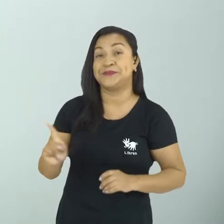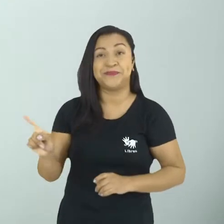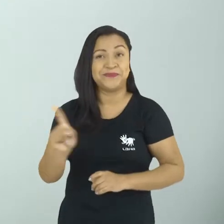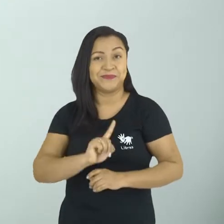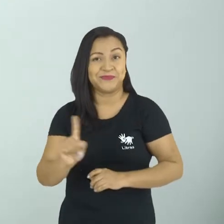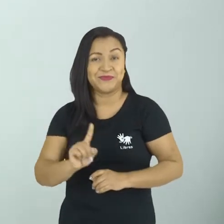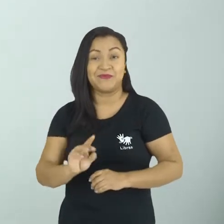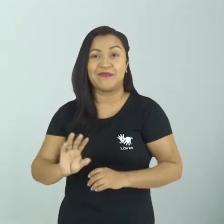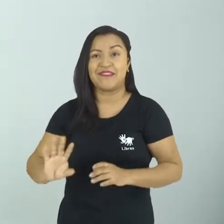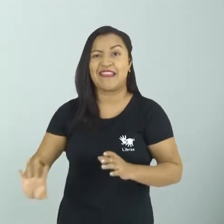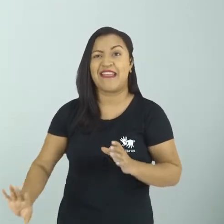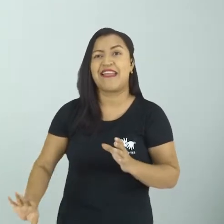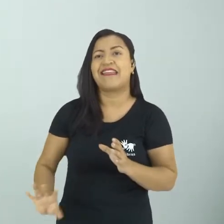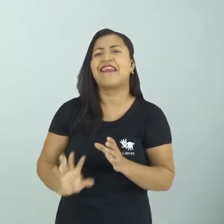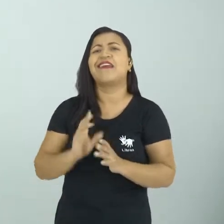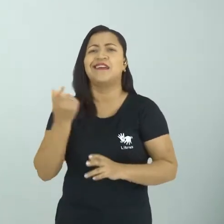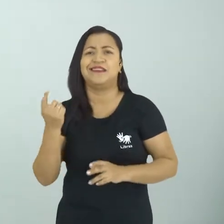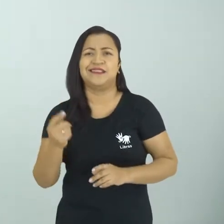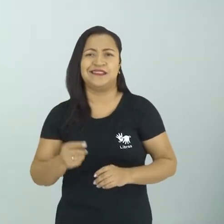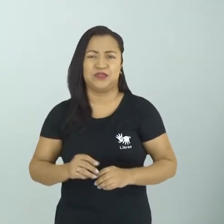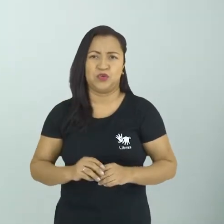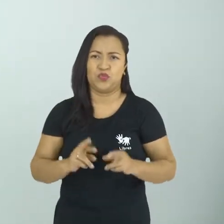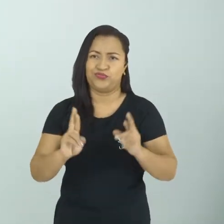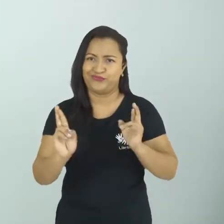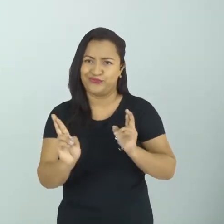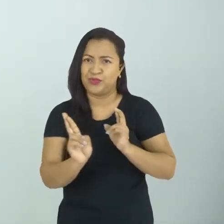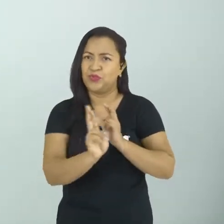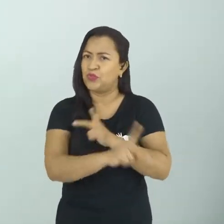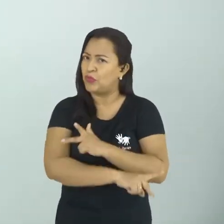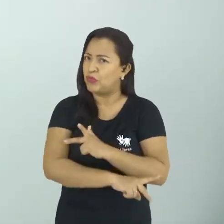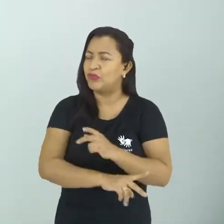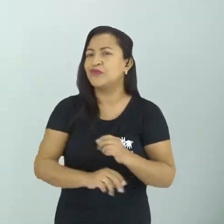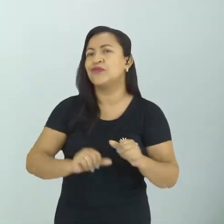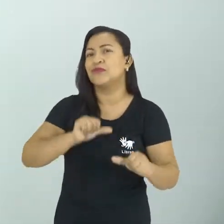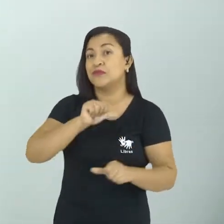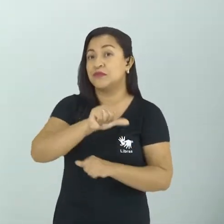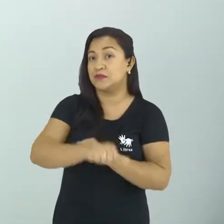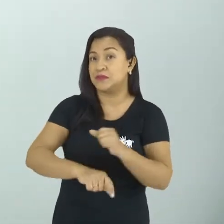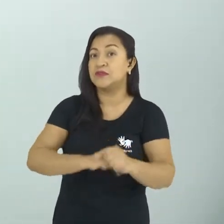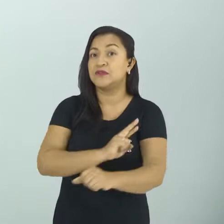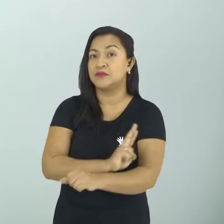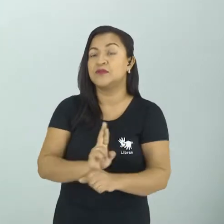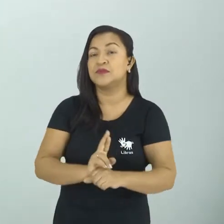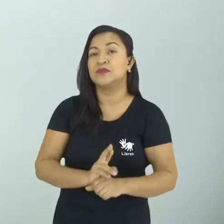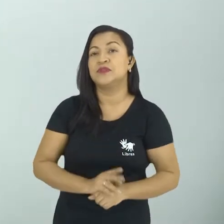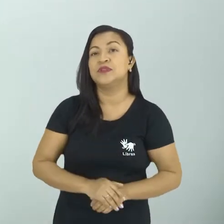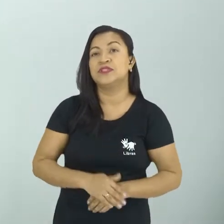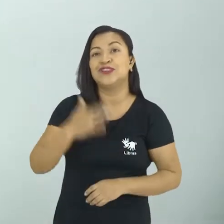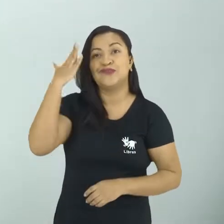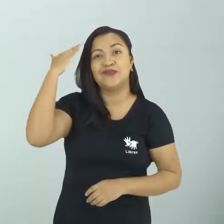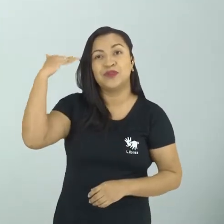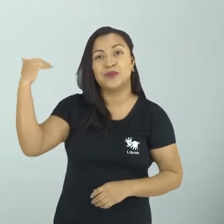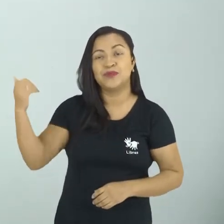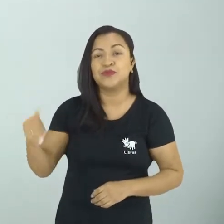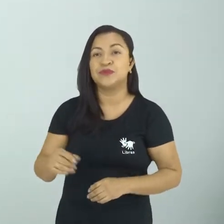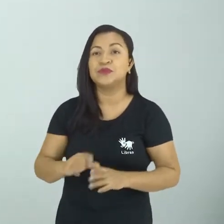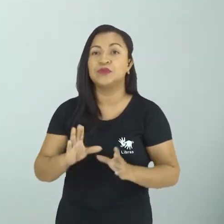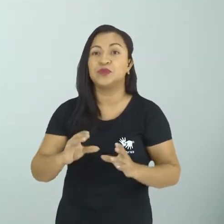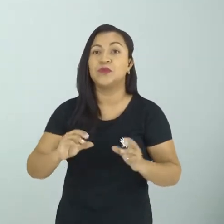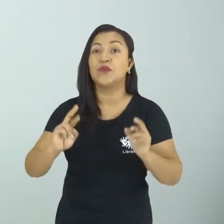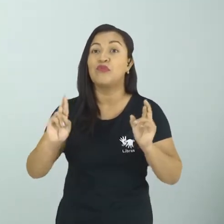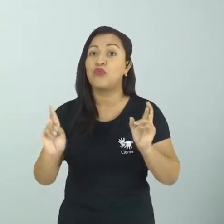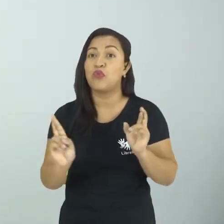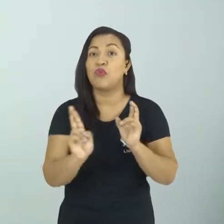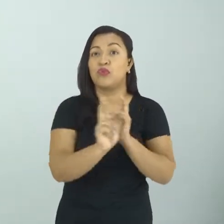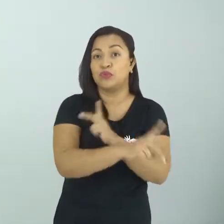da Igreja contra essas reformas que estavam acontecendo vai ser conhecido como contra-reforma.